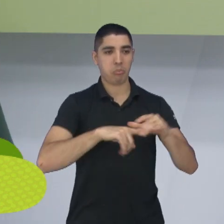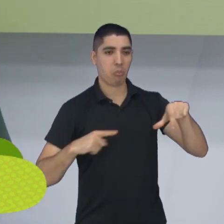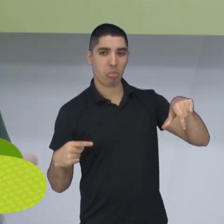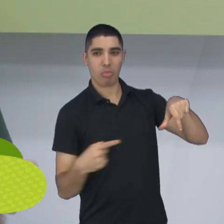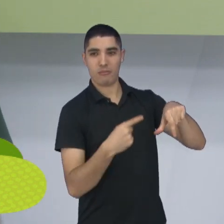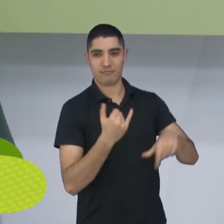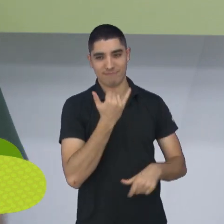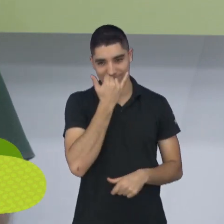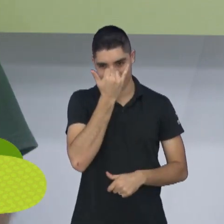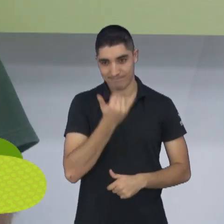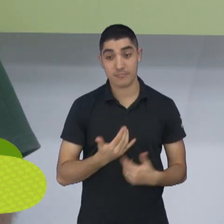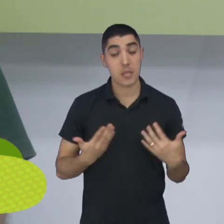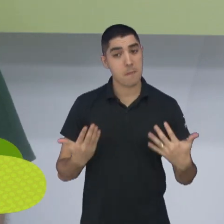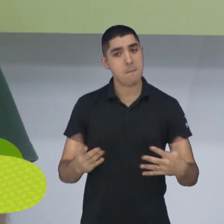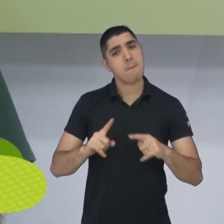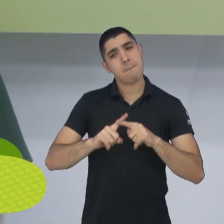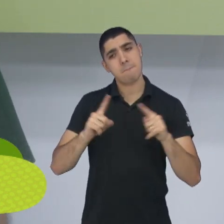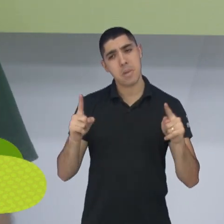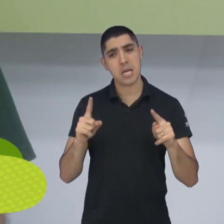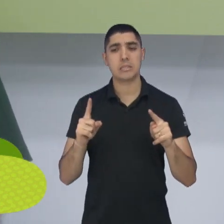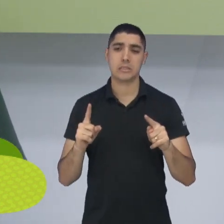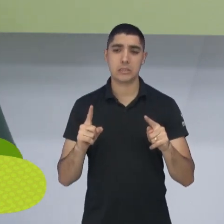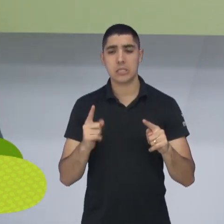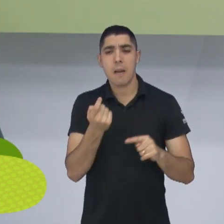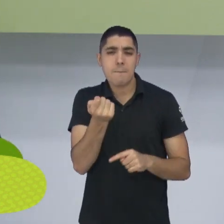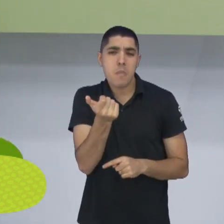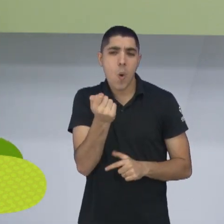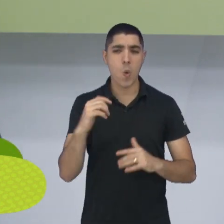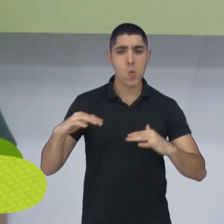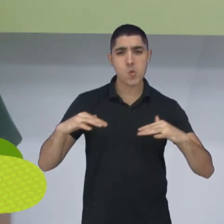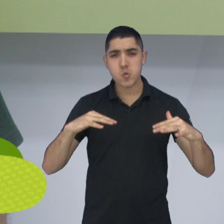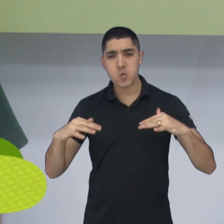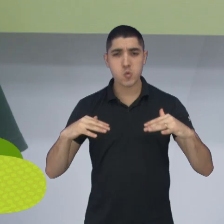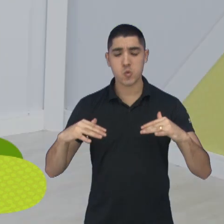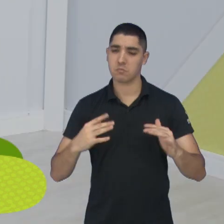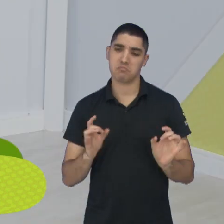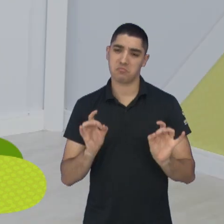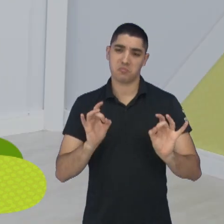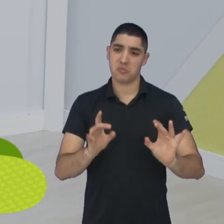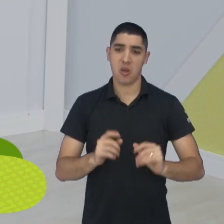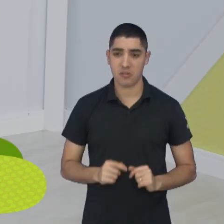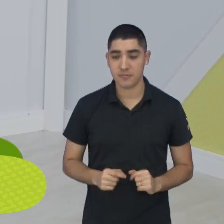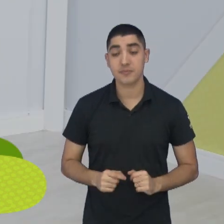foi o primeiro tempo um pouco movimentado e é isso.